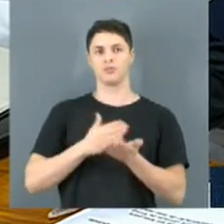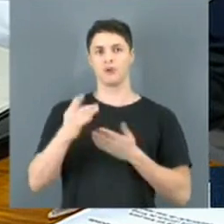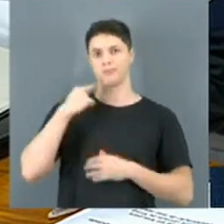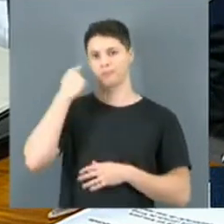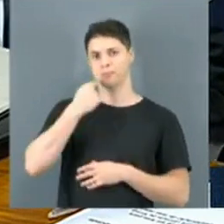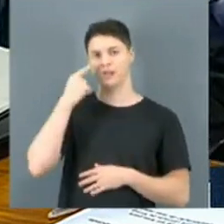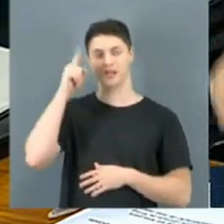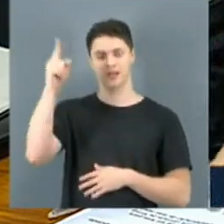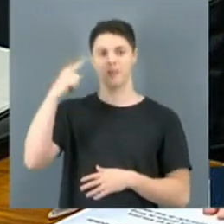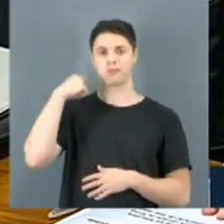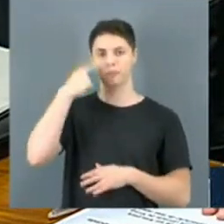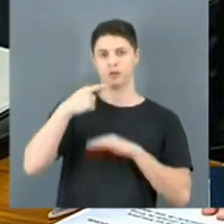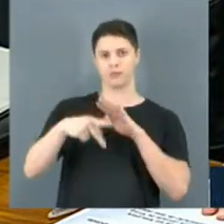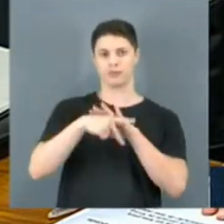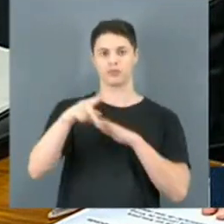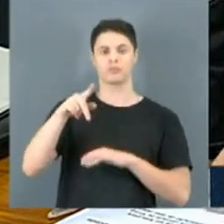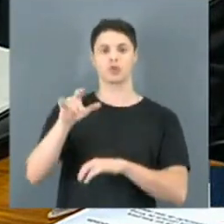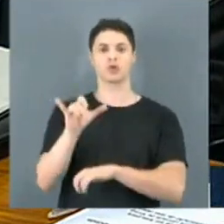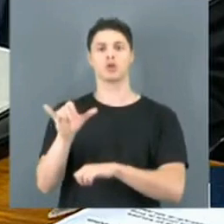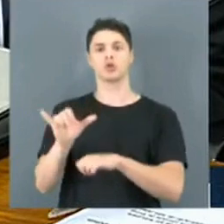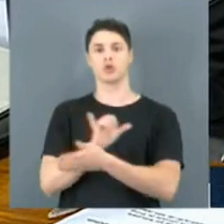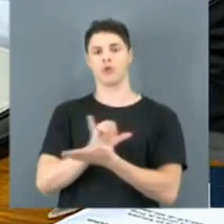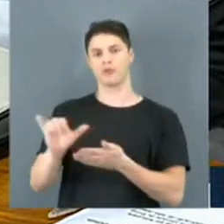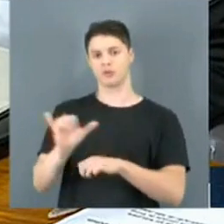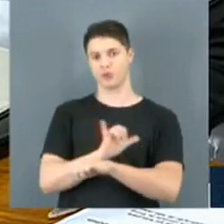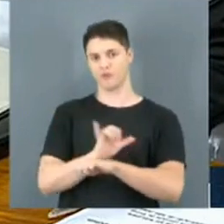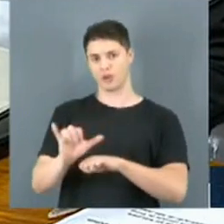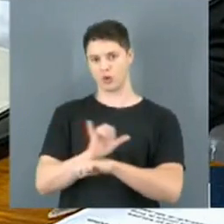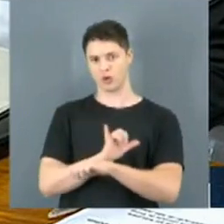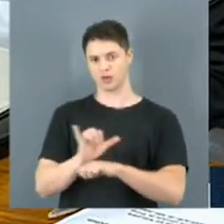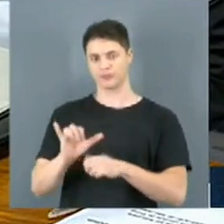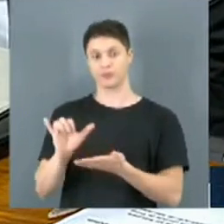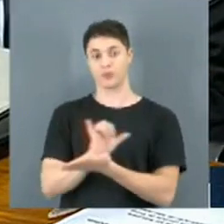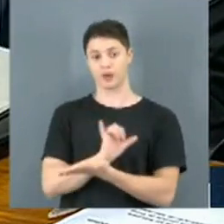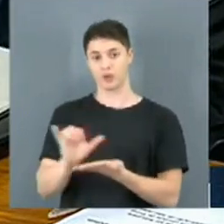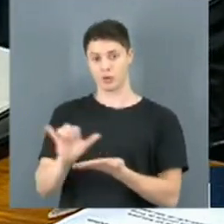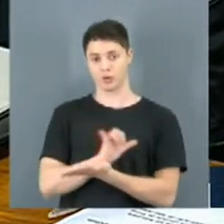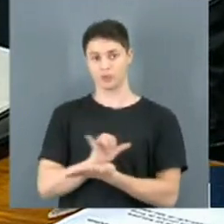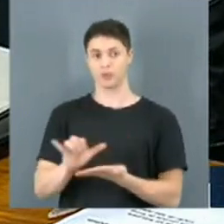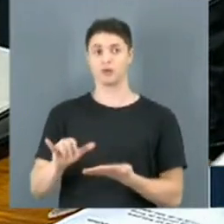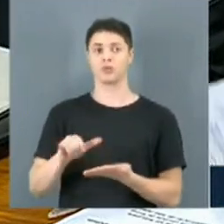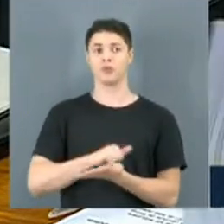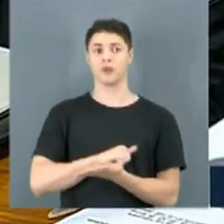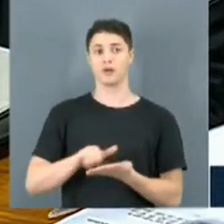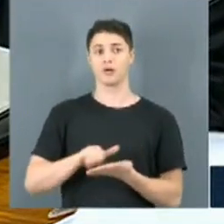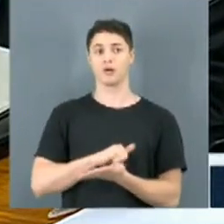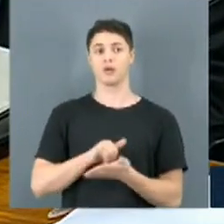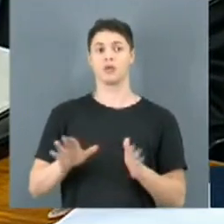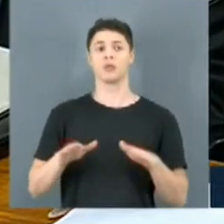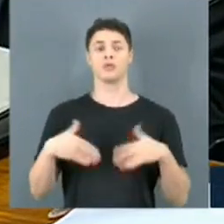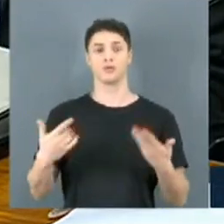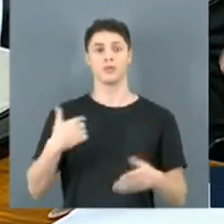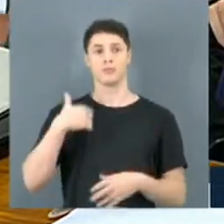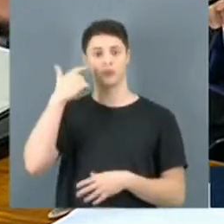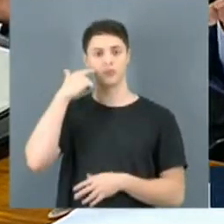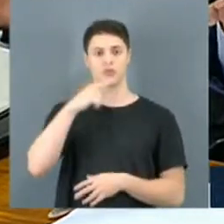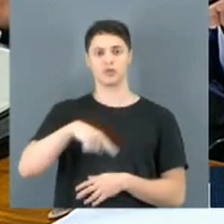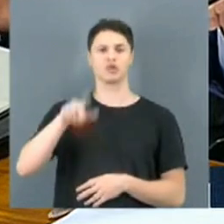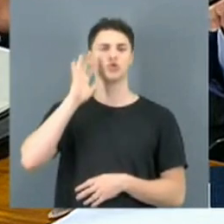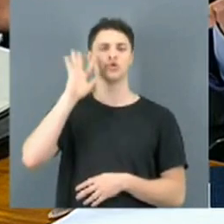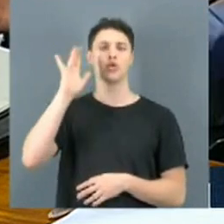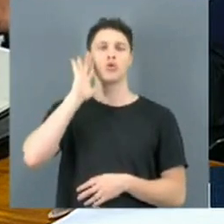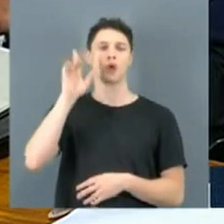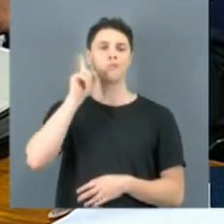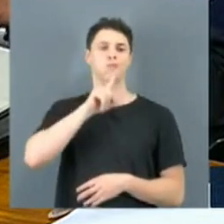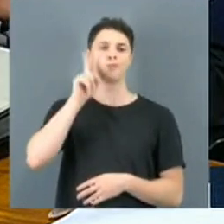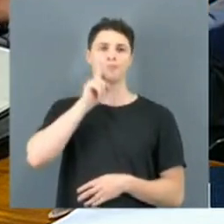escritório de advocacia conhecido de Nova York. Em outras palavras, naquele momento, o sonho americano que tanto falam, o American Dream,